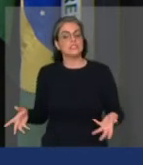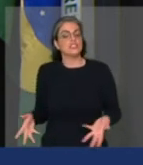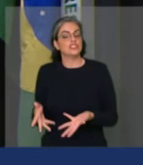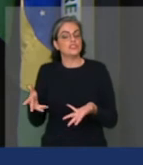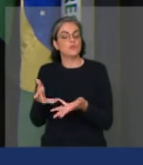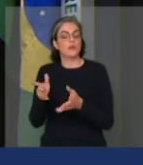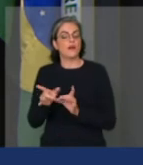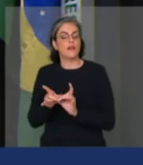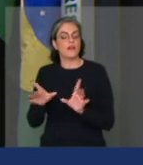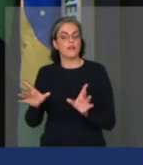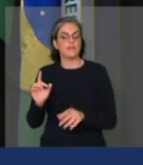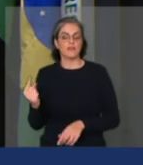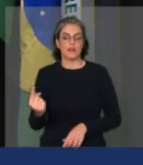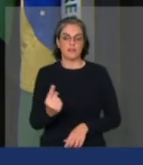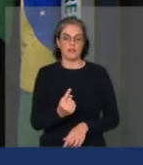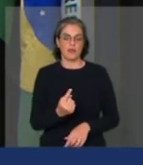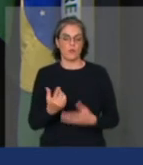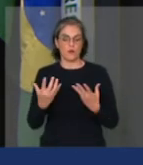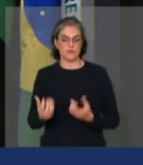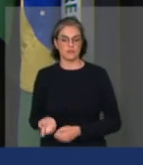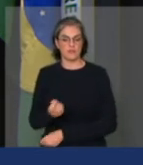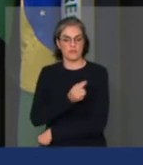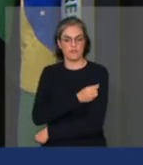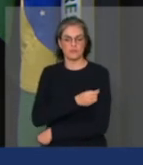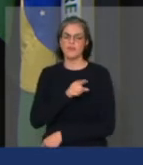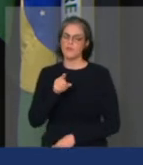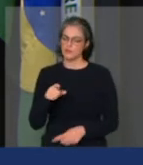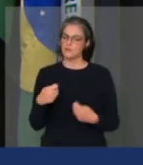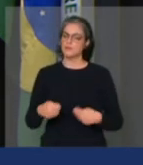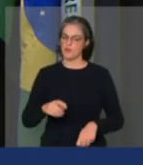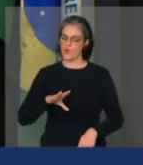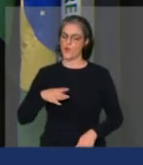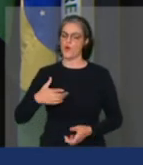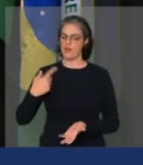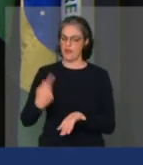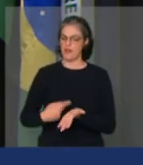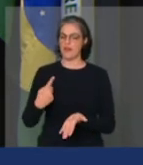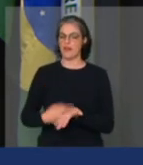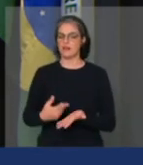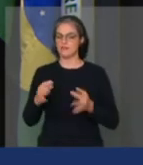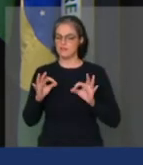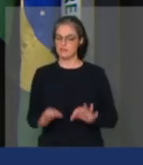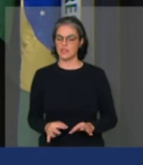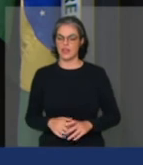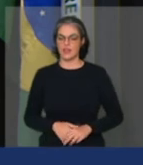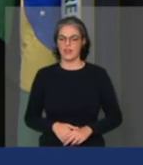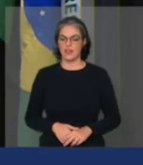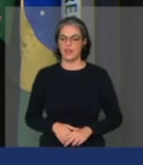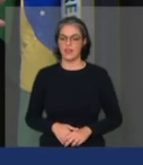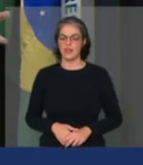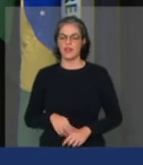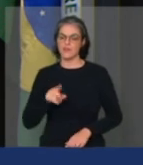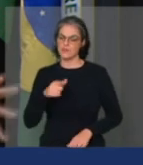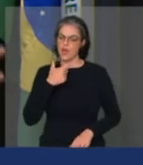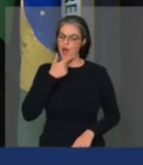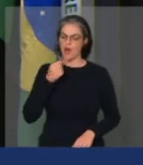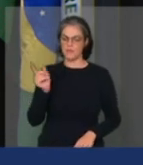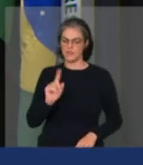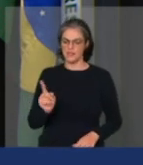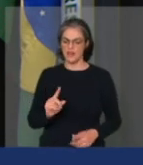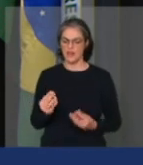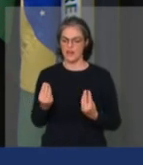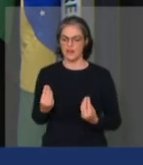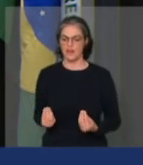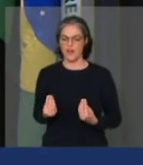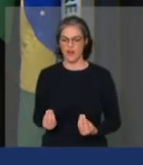vacina tem a coragem assuma os seus Boo olha as calças que você deixa aliás Que